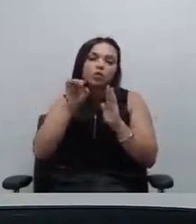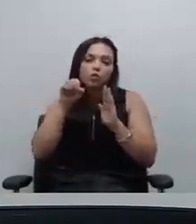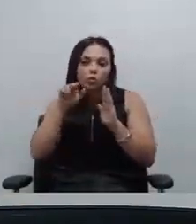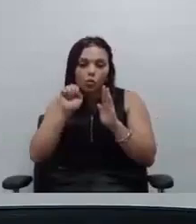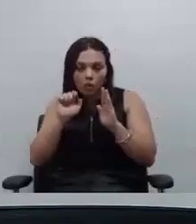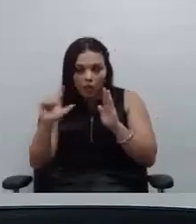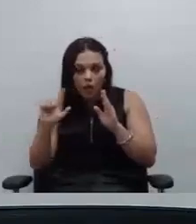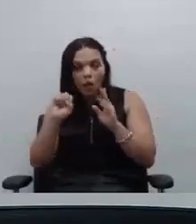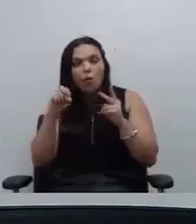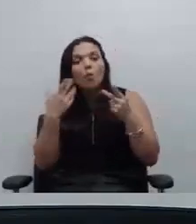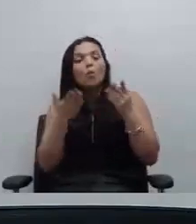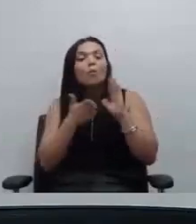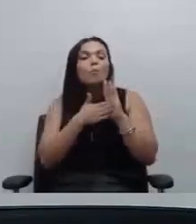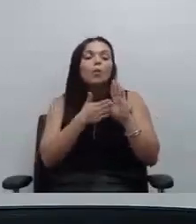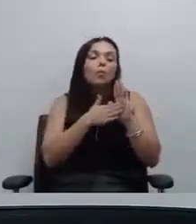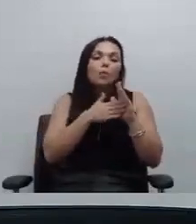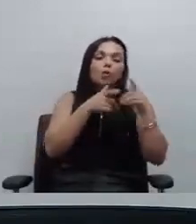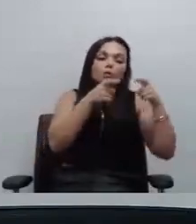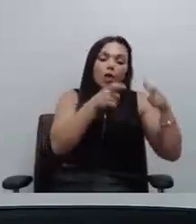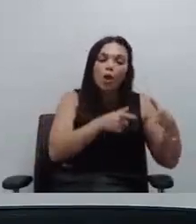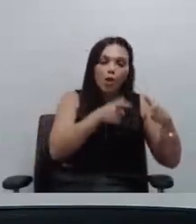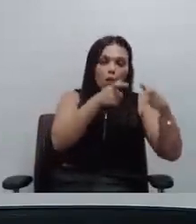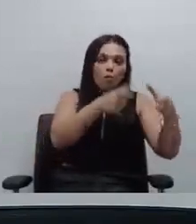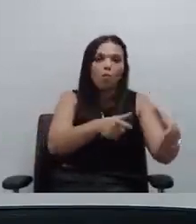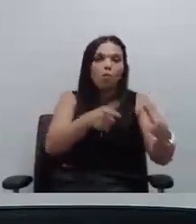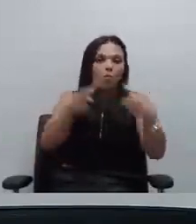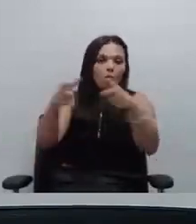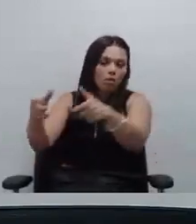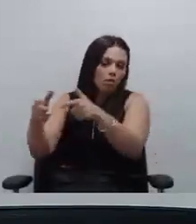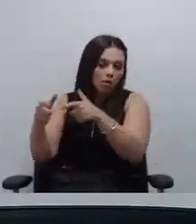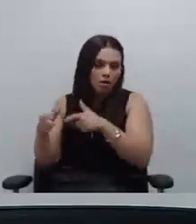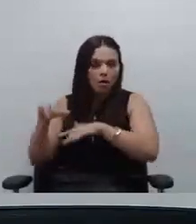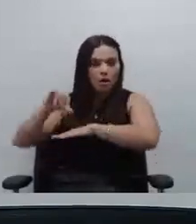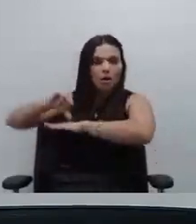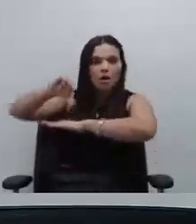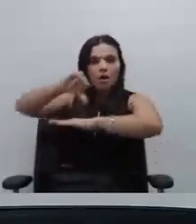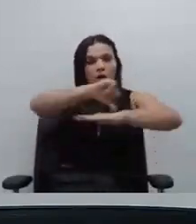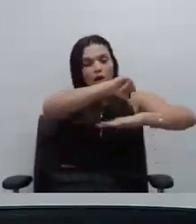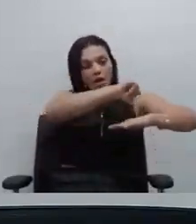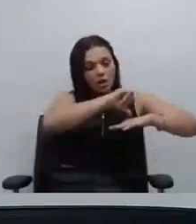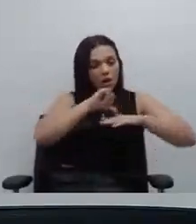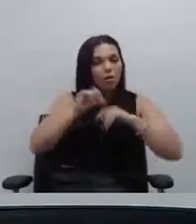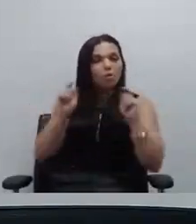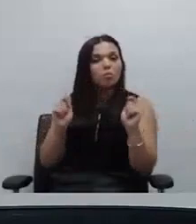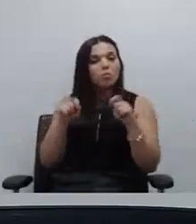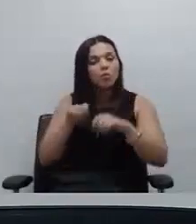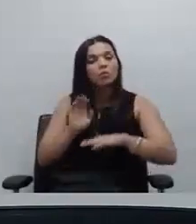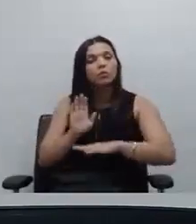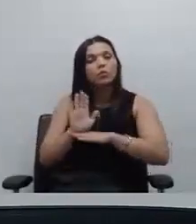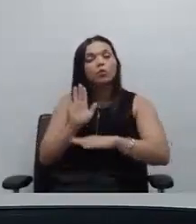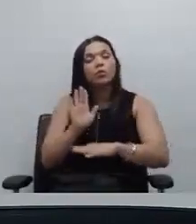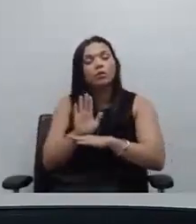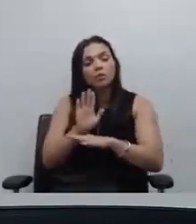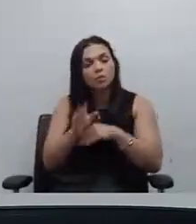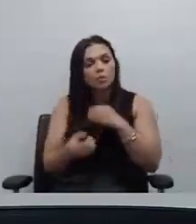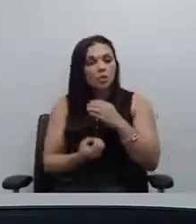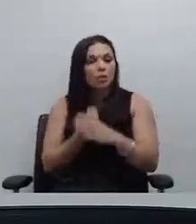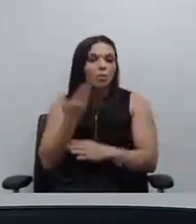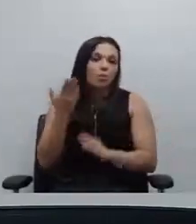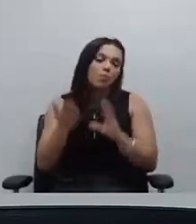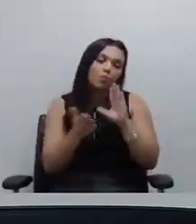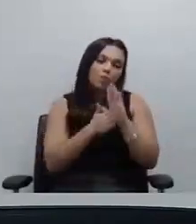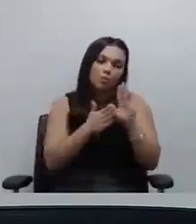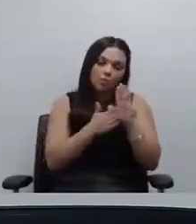envolvimento das unidades para que em cada localidade ou região possa também contribuir para a implementação das propostas, não apenas nessa